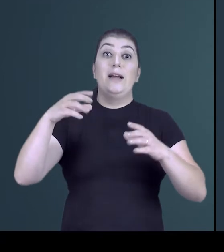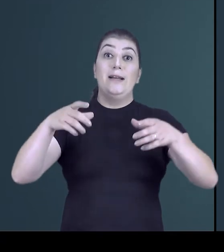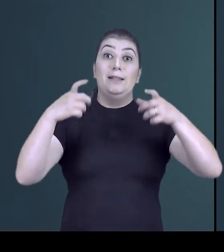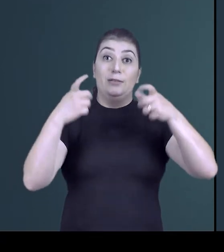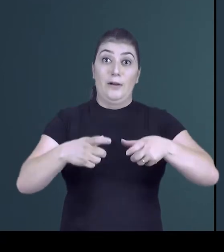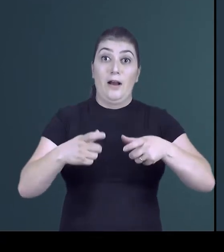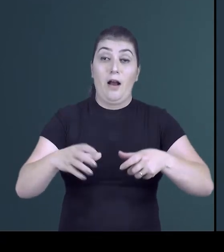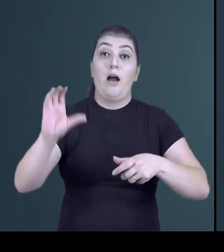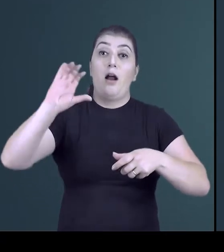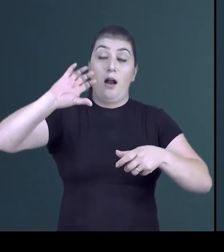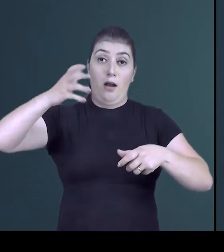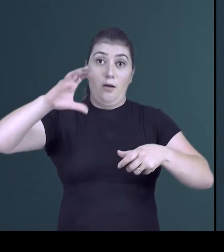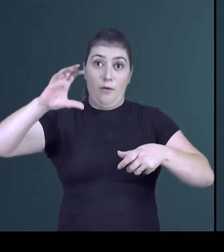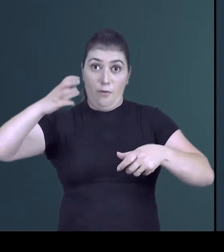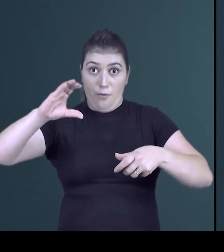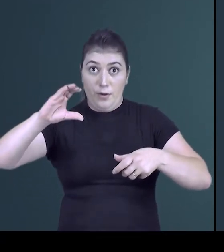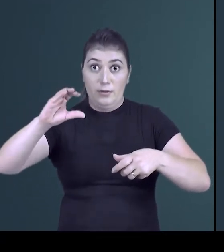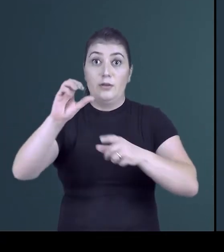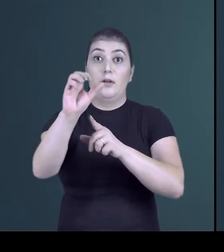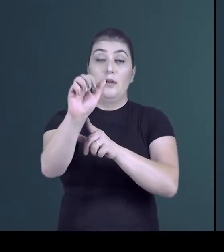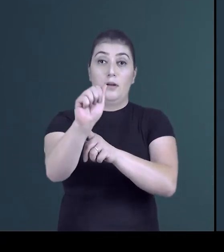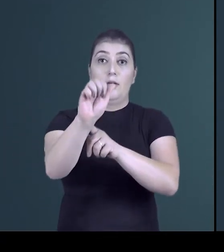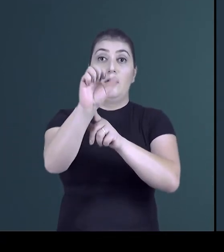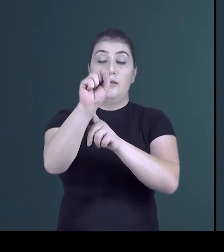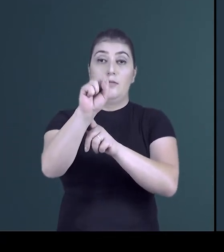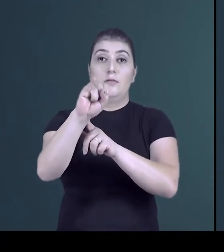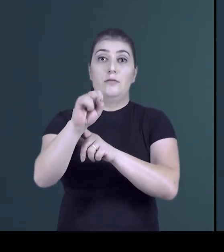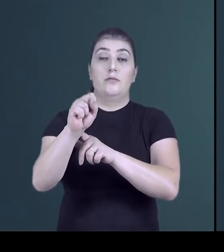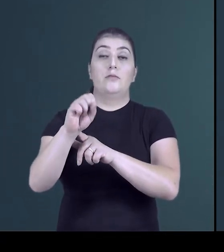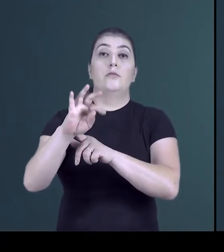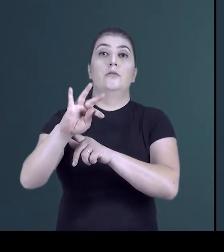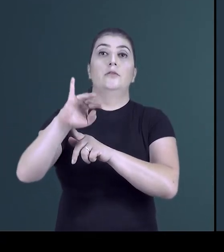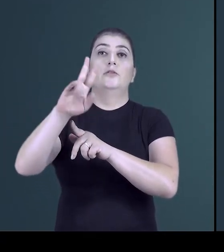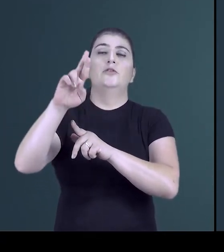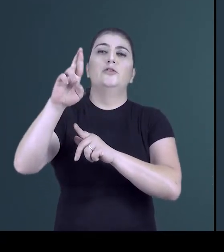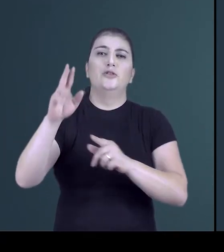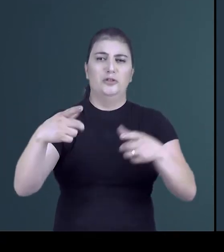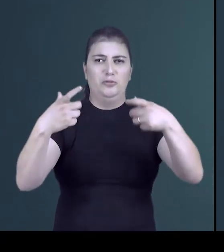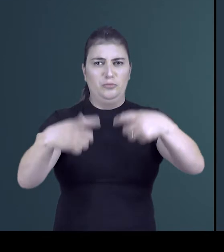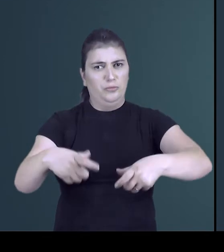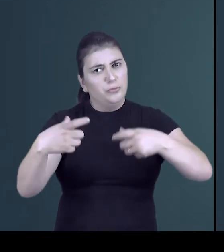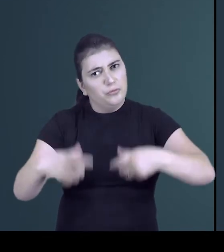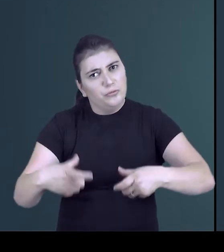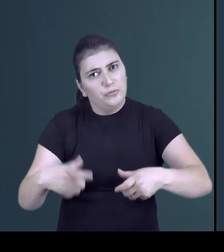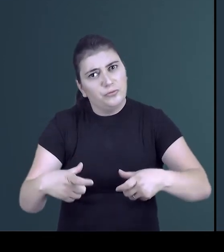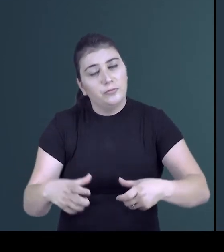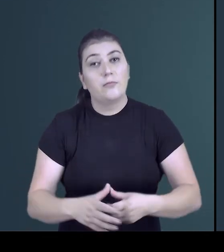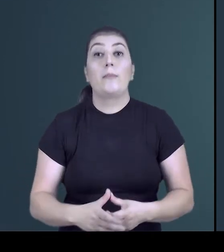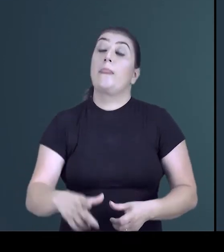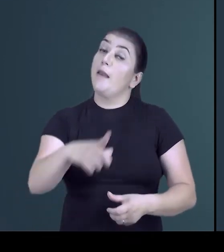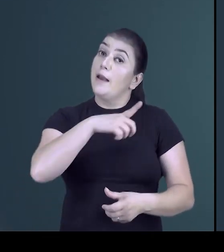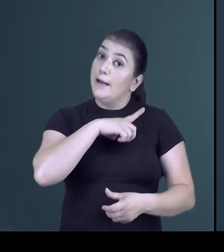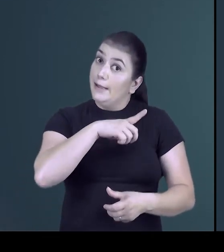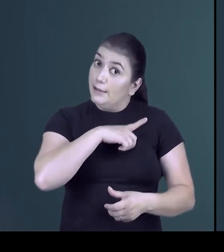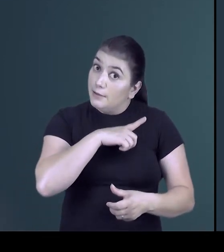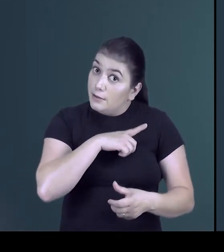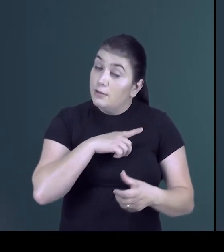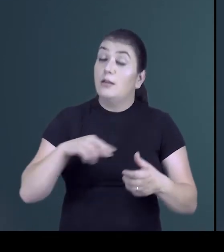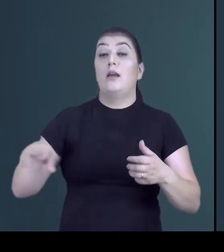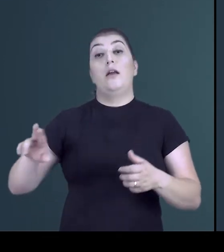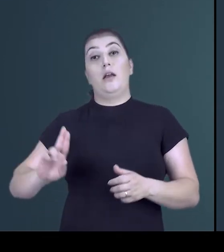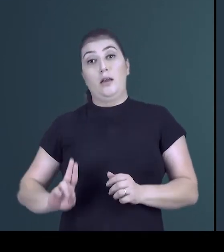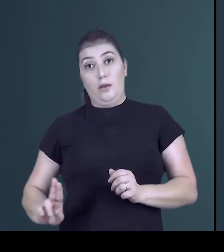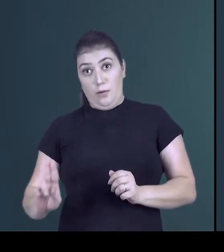está sendo utilizado em uma das possibilidades de sentido. Morar, residir. Quando ele tem essa